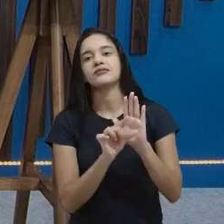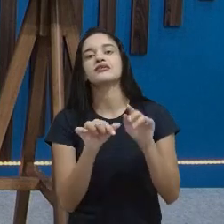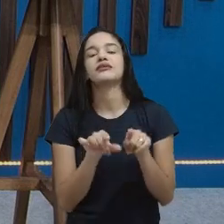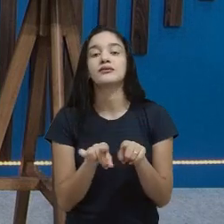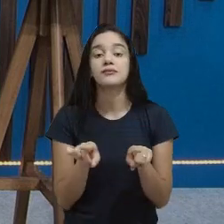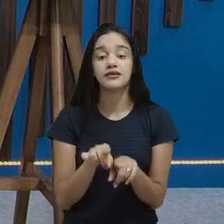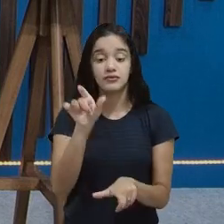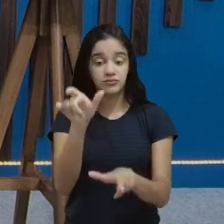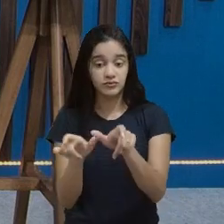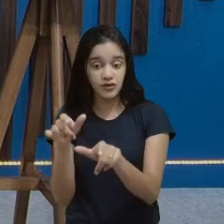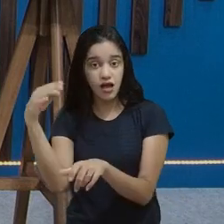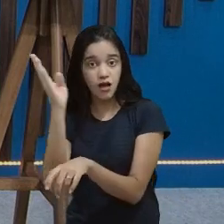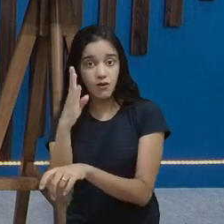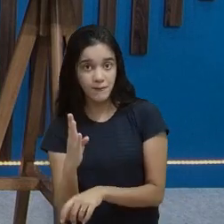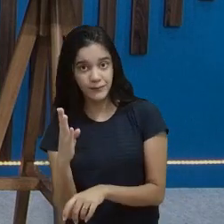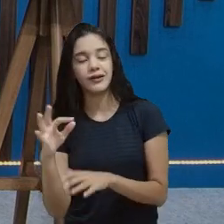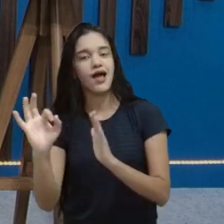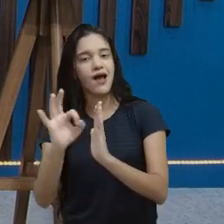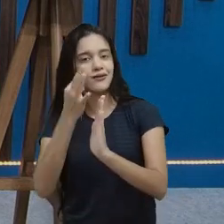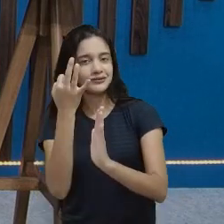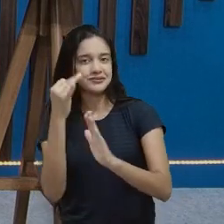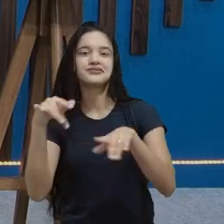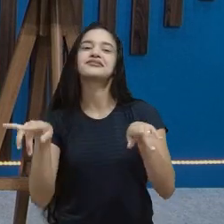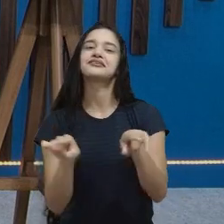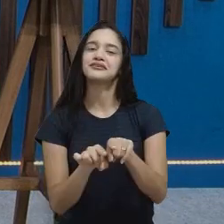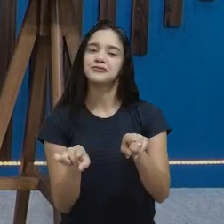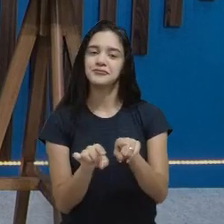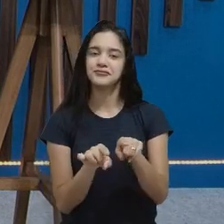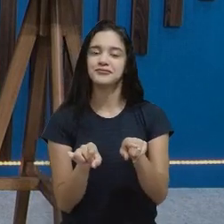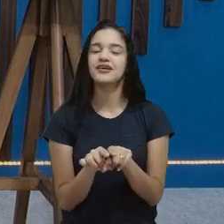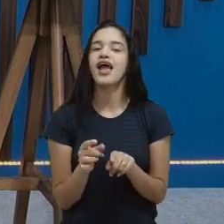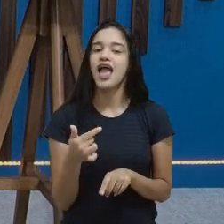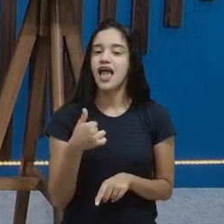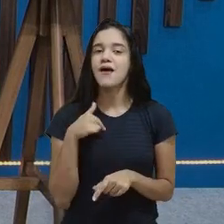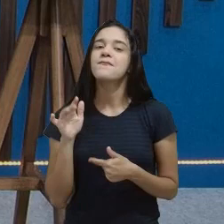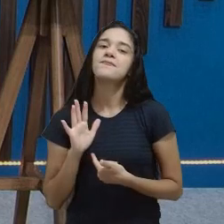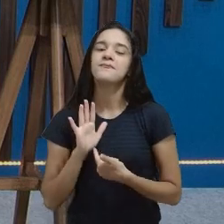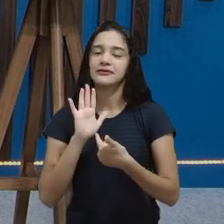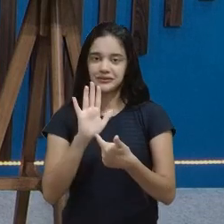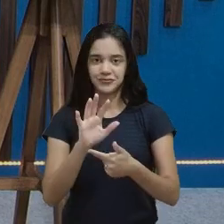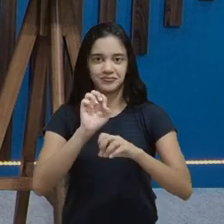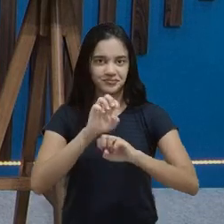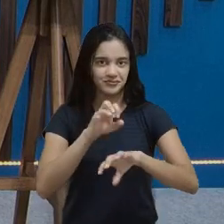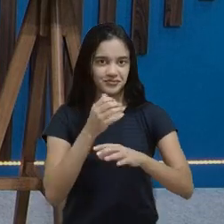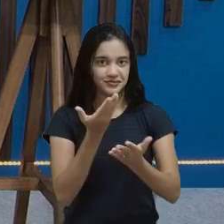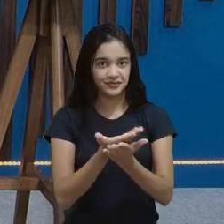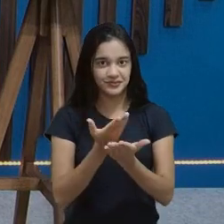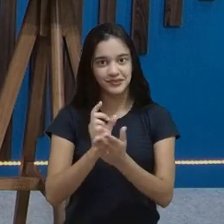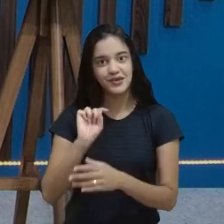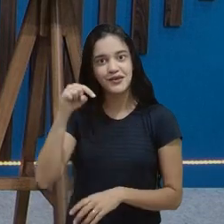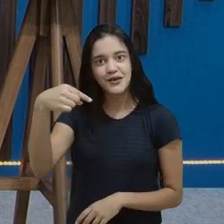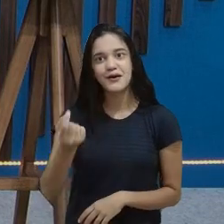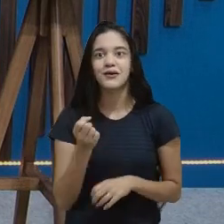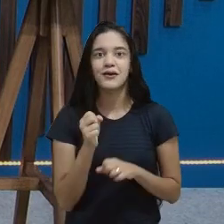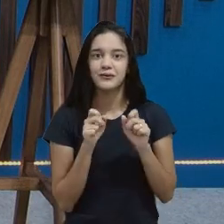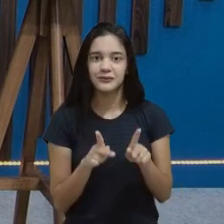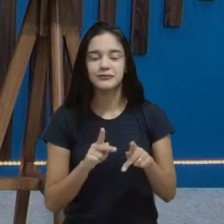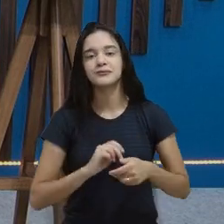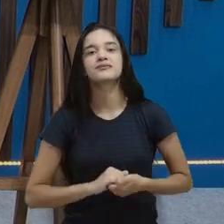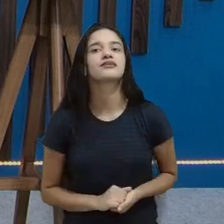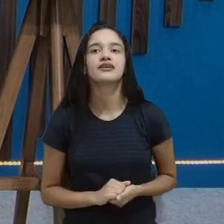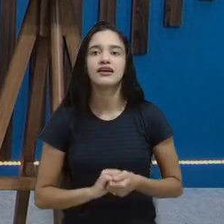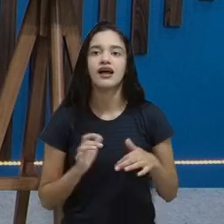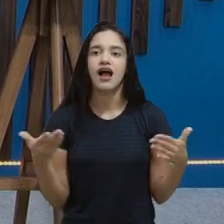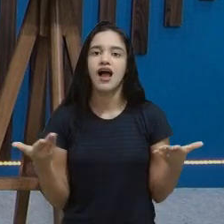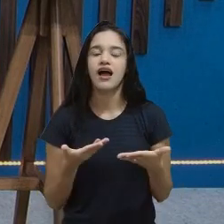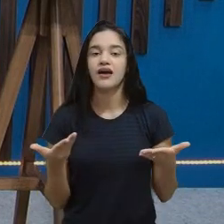autores brasileiros também que fazem esses poemas e eu trarei para vocês em uma outra aula, tá bom? Então, já